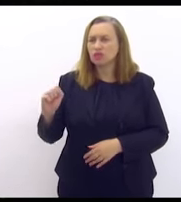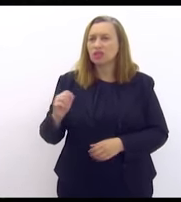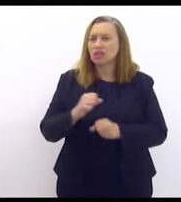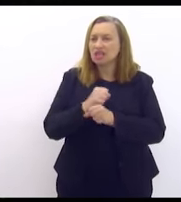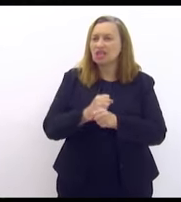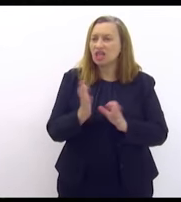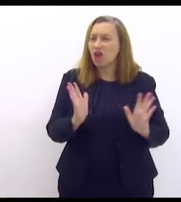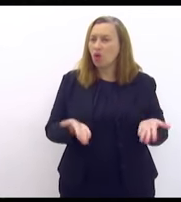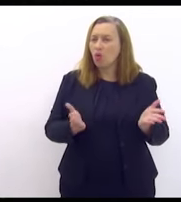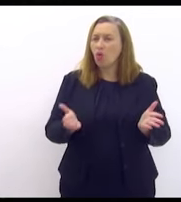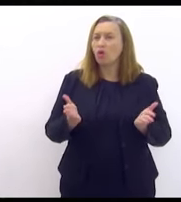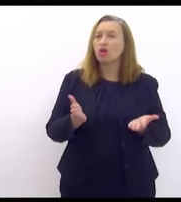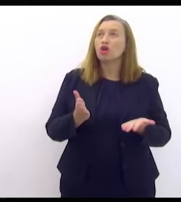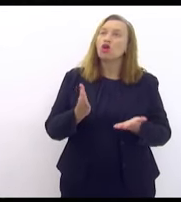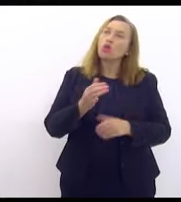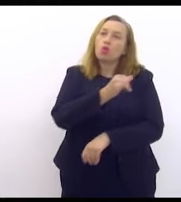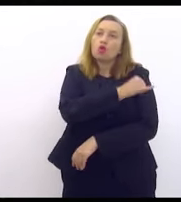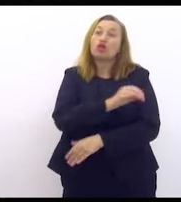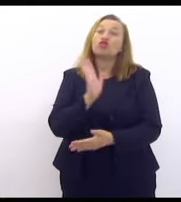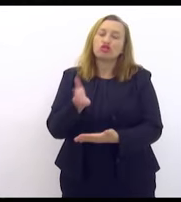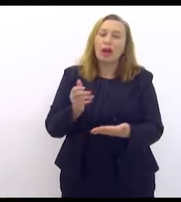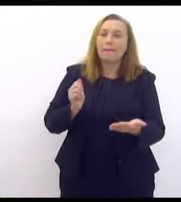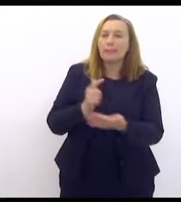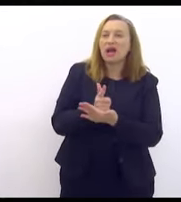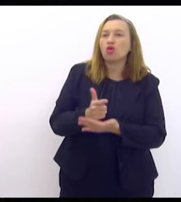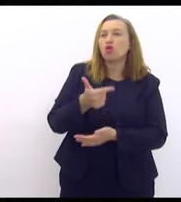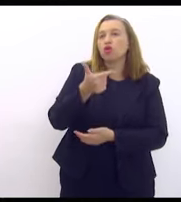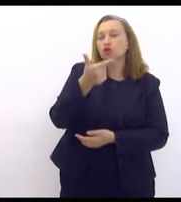Rio de Janeiro já pagou